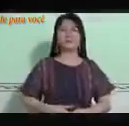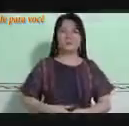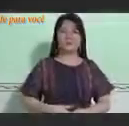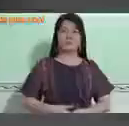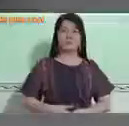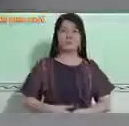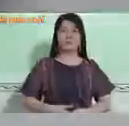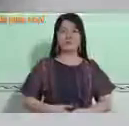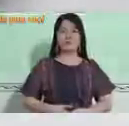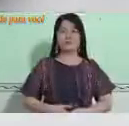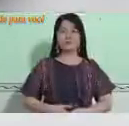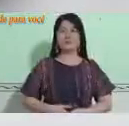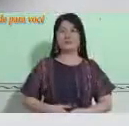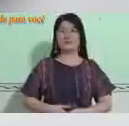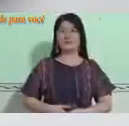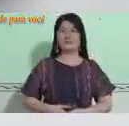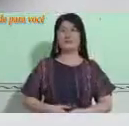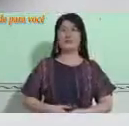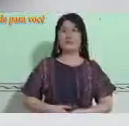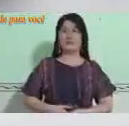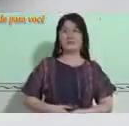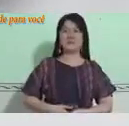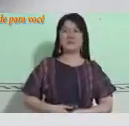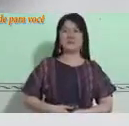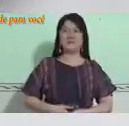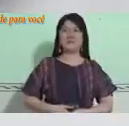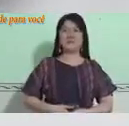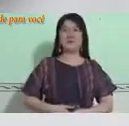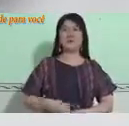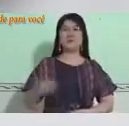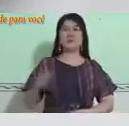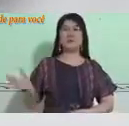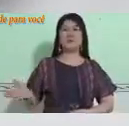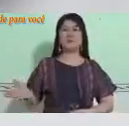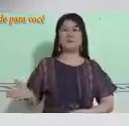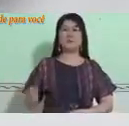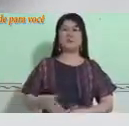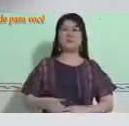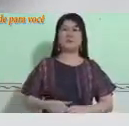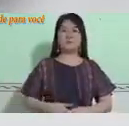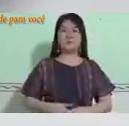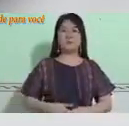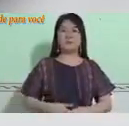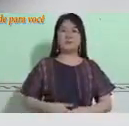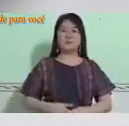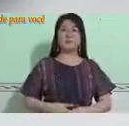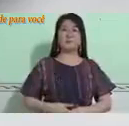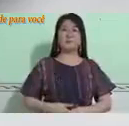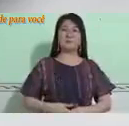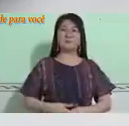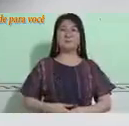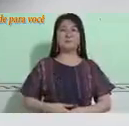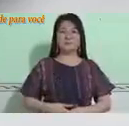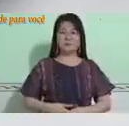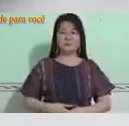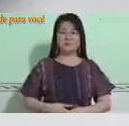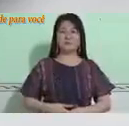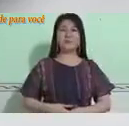Caso a mulher apresente estes sinais, deve ir rapidamente ao hospital para confirmar o diagnóstico e iniciar a